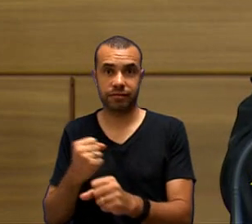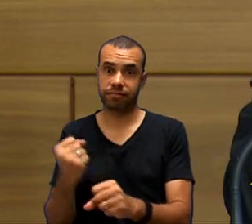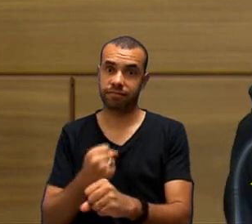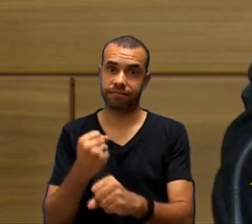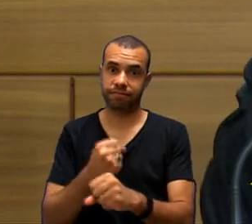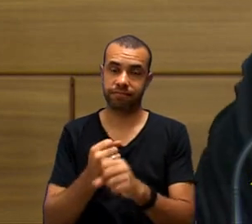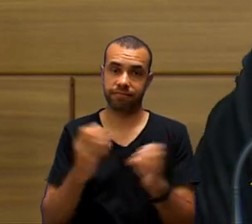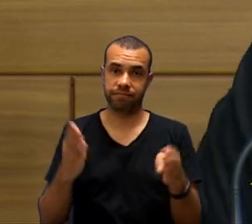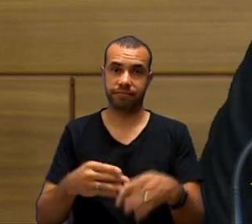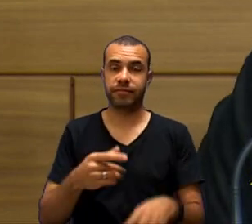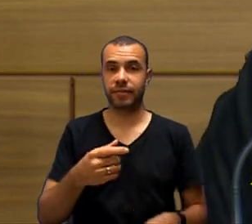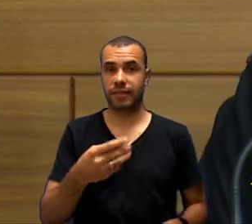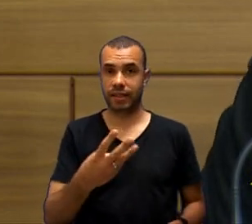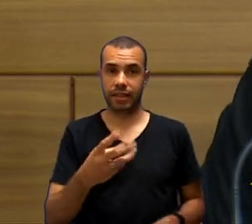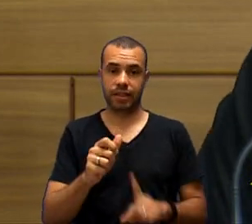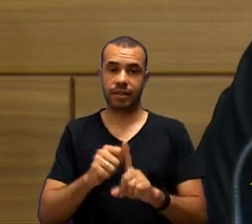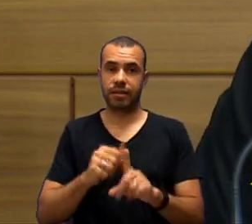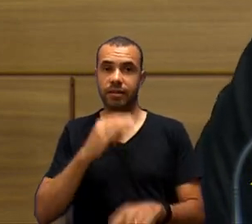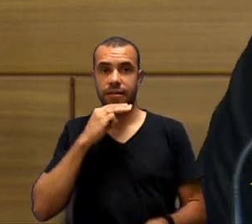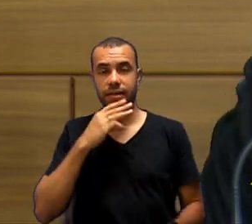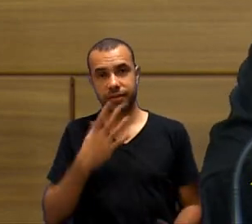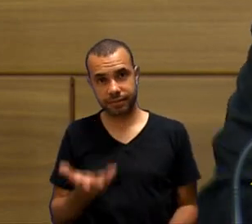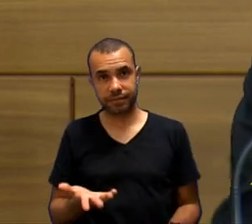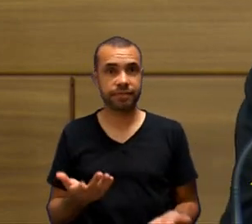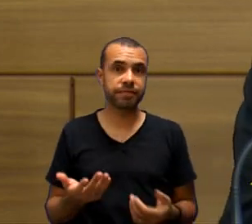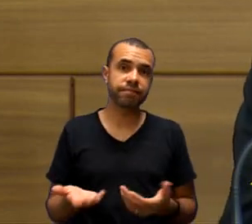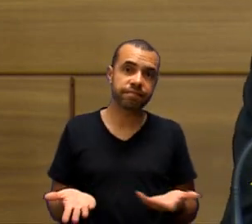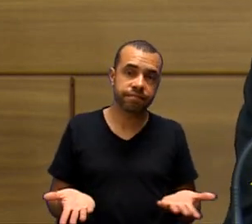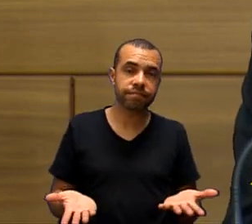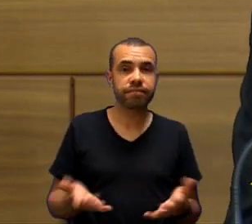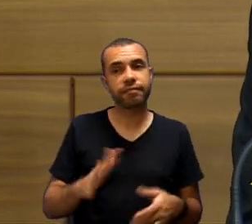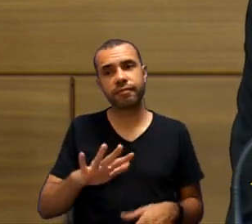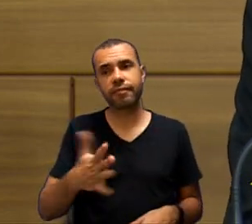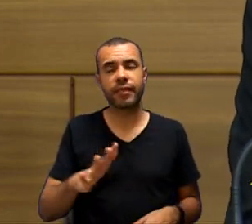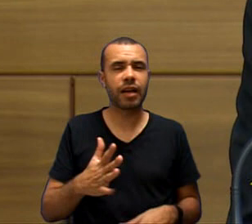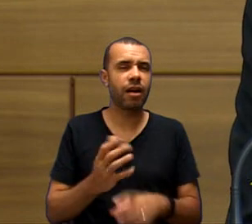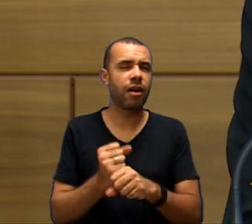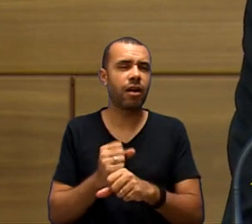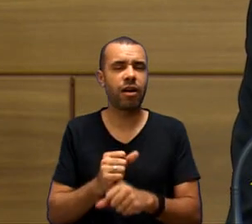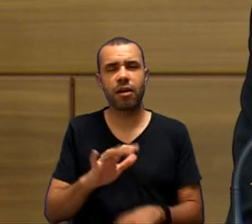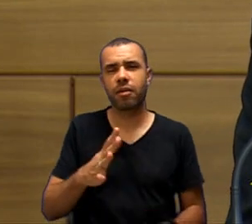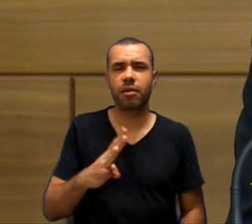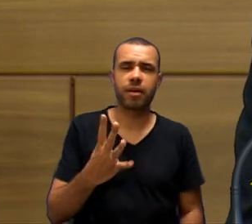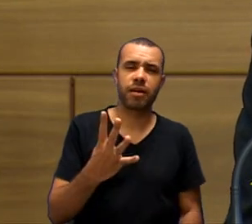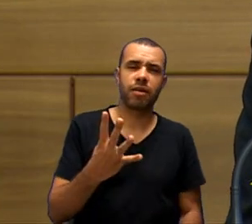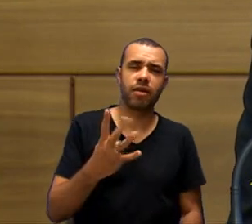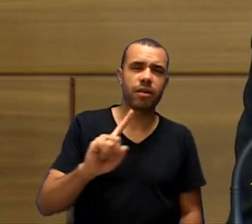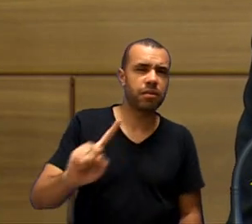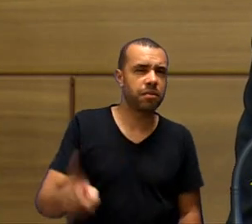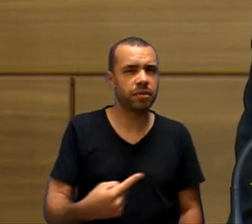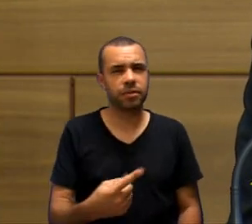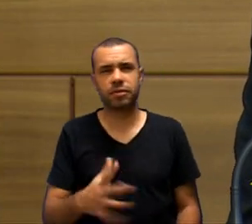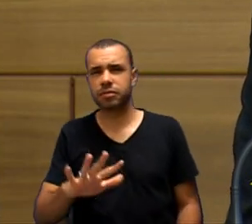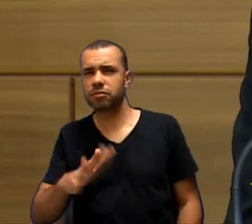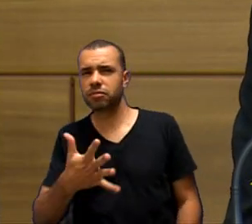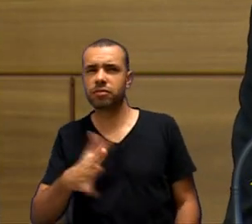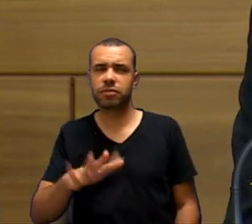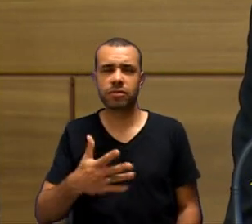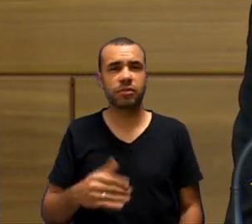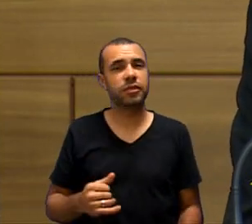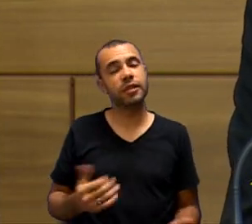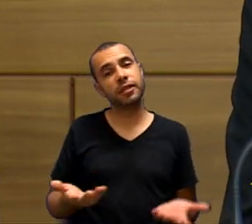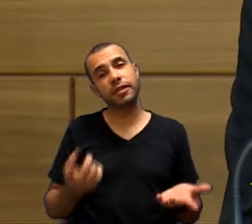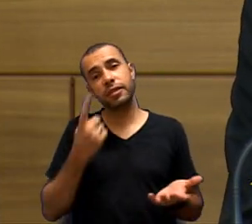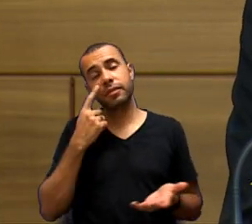março. Como ela implica em uma obra de 4 milhões e alguma coisa, então isso talvez possa fazer com que